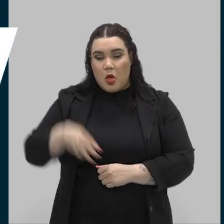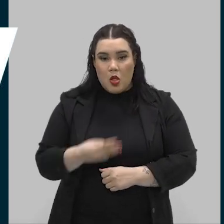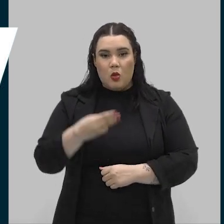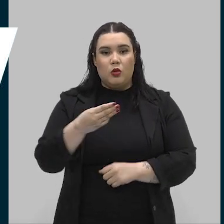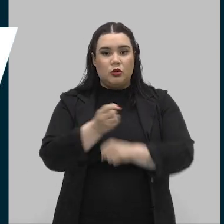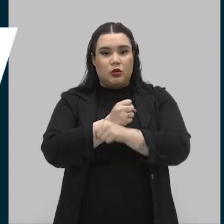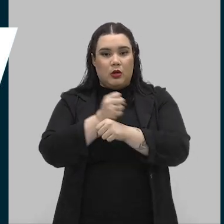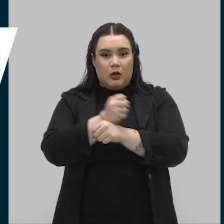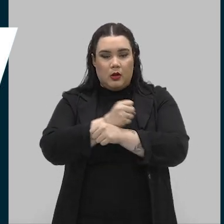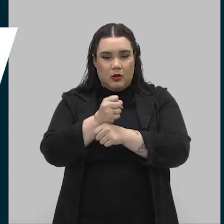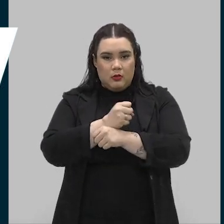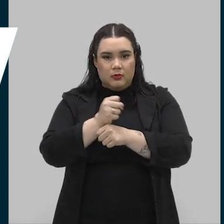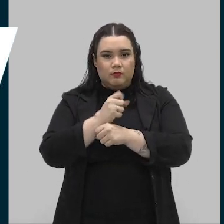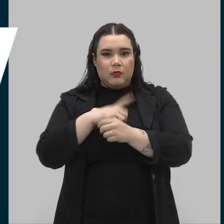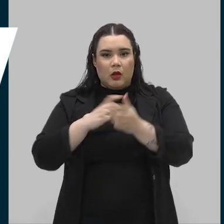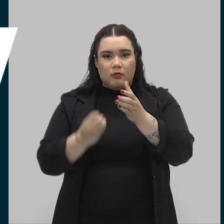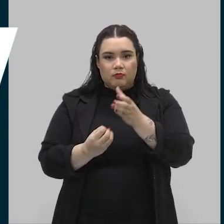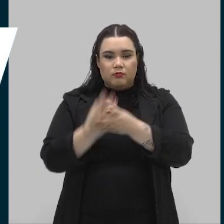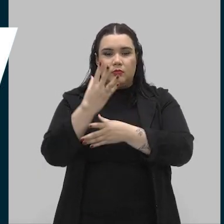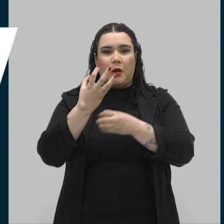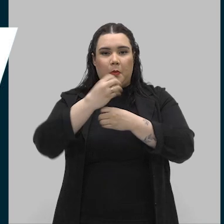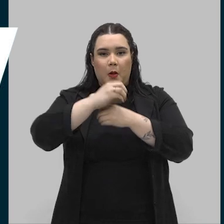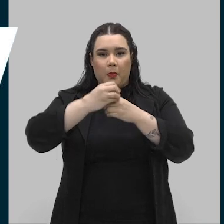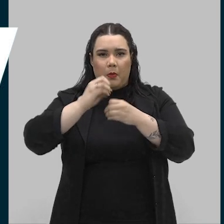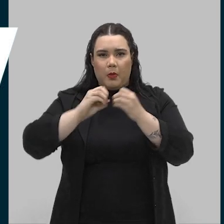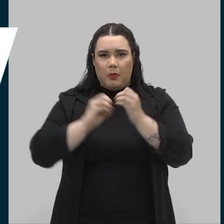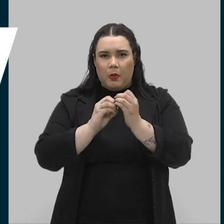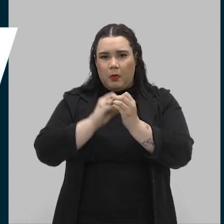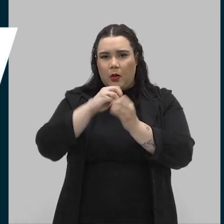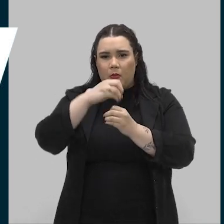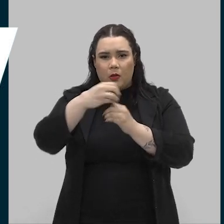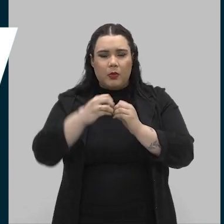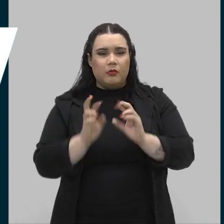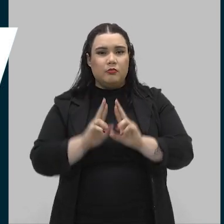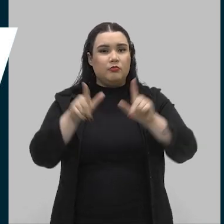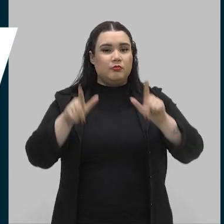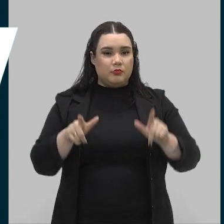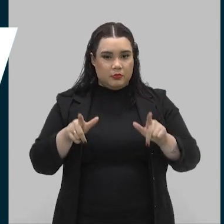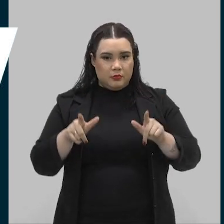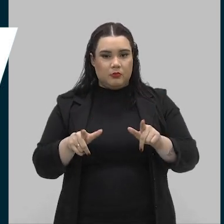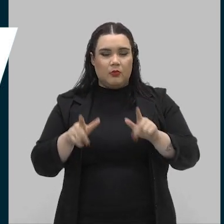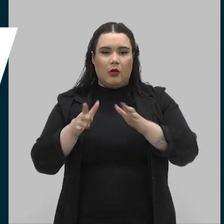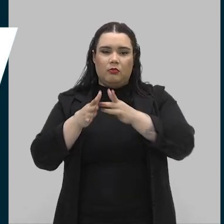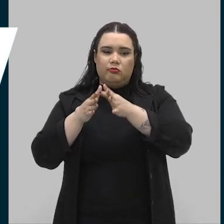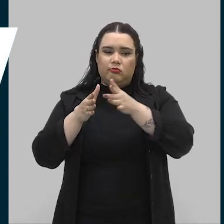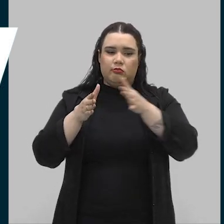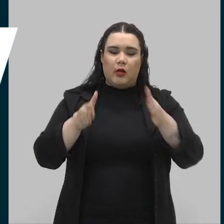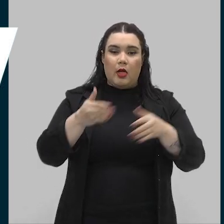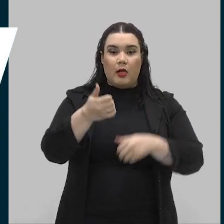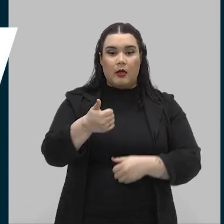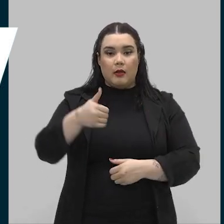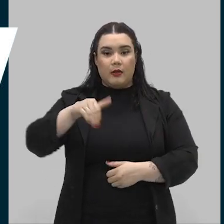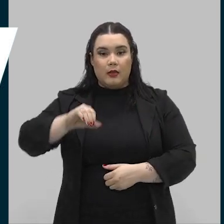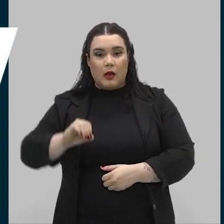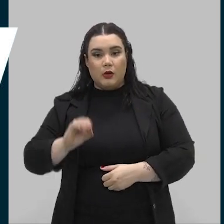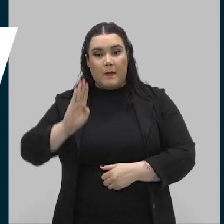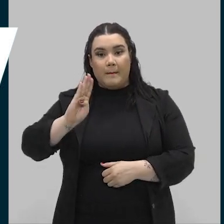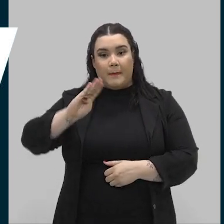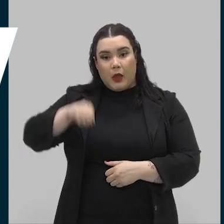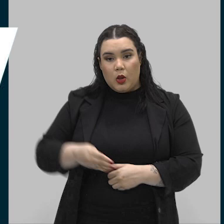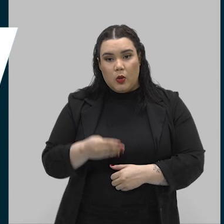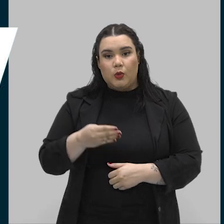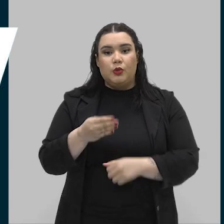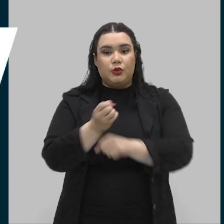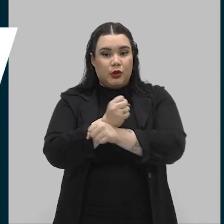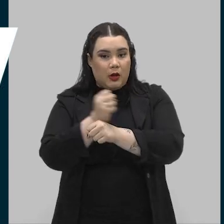primeiros conglomerados de partículas. E aí, cerca de 10 bilhões de anos, nós vamos